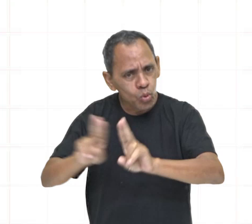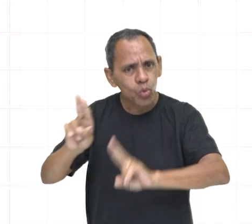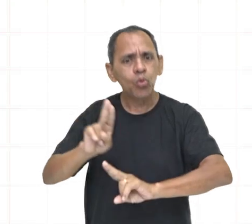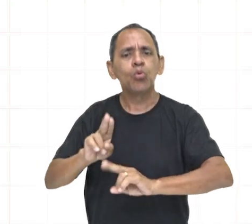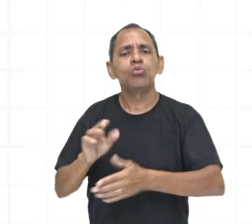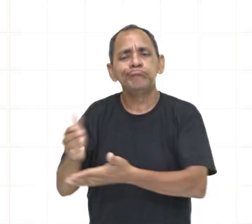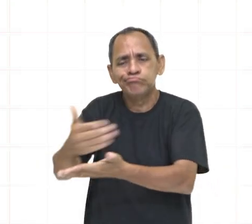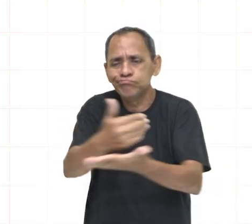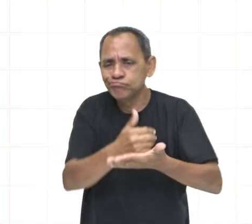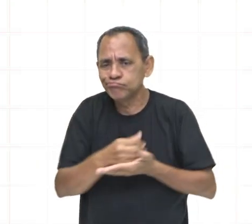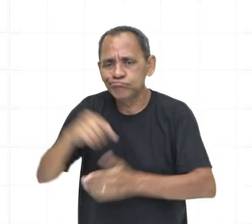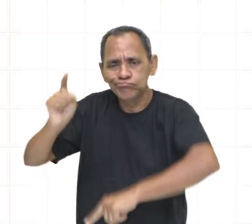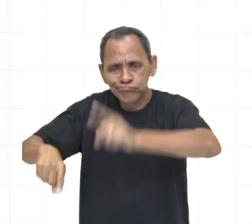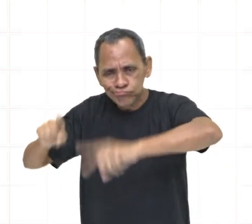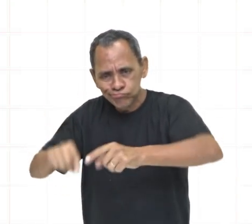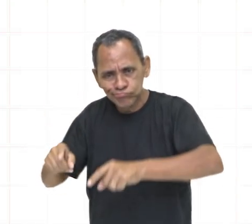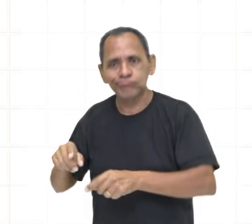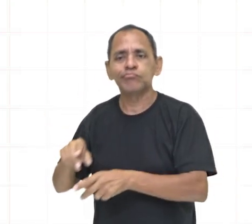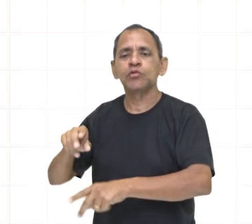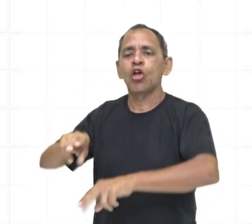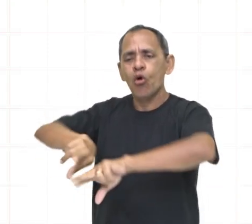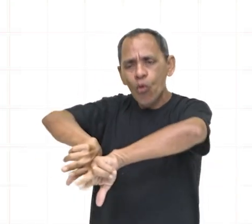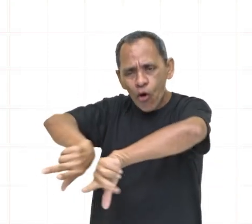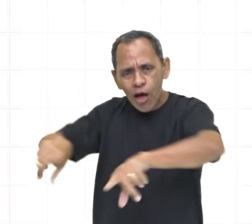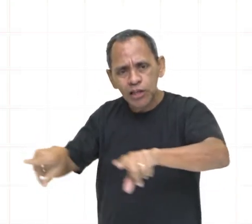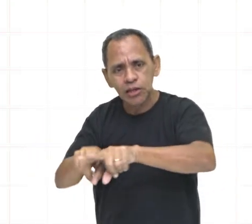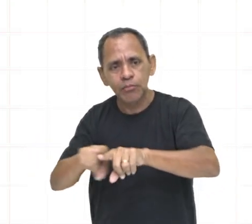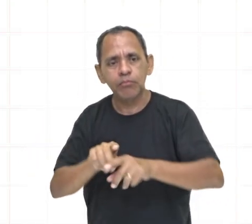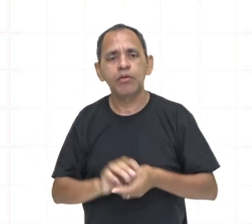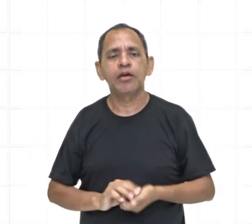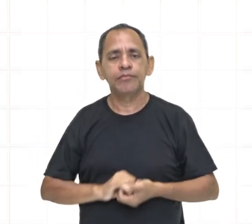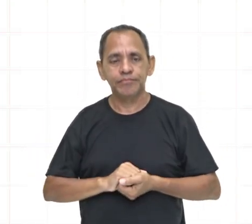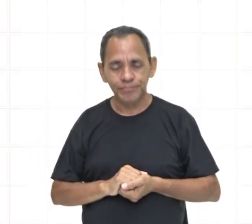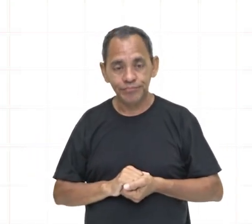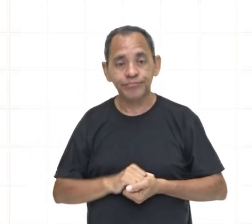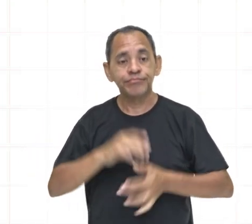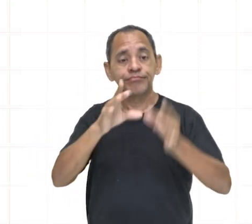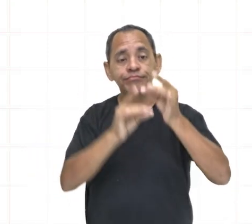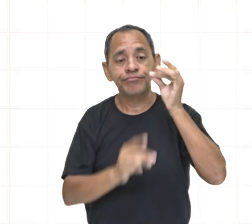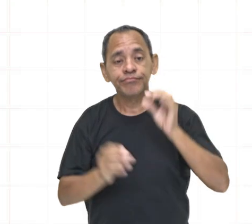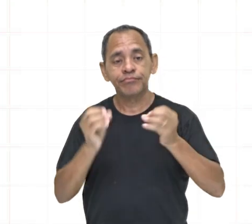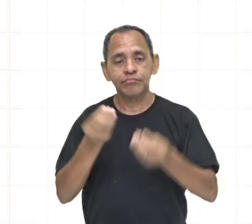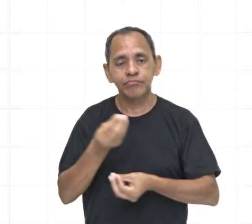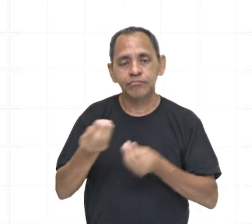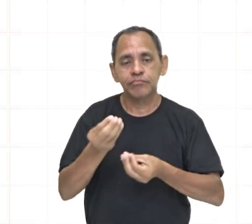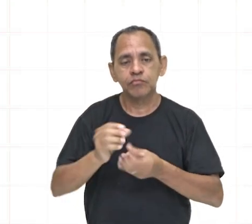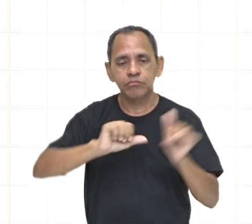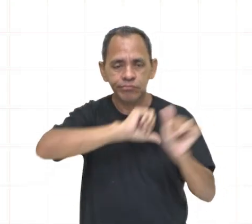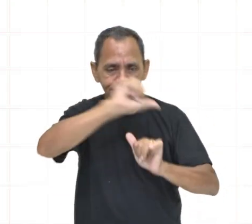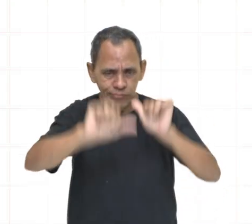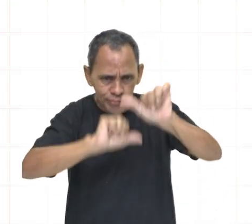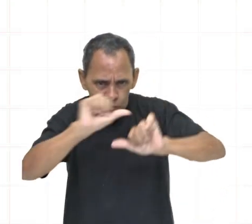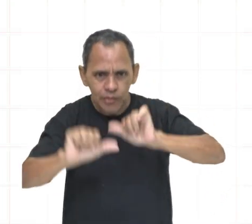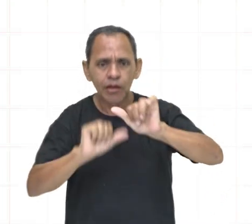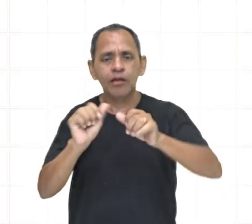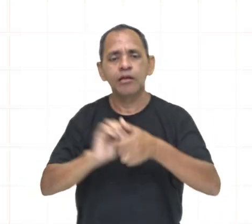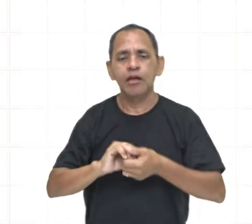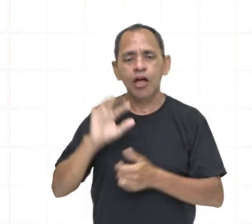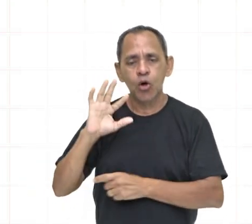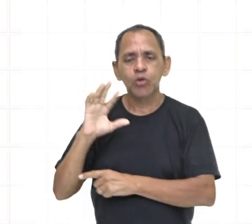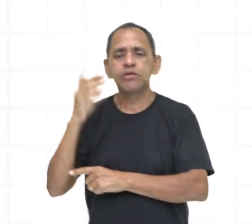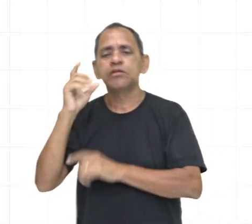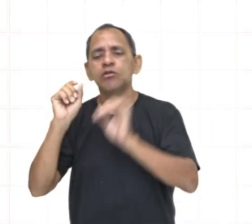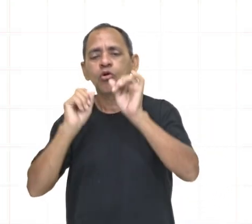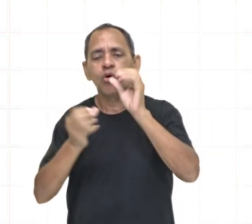e matérias-primas. O detalhamento, mudanças ocorridas na técnica e na